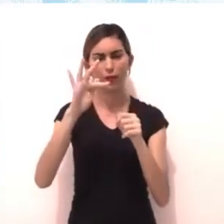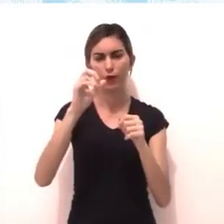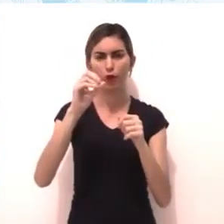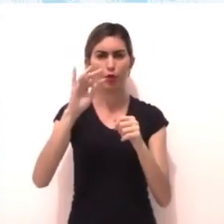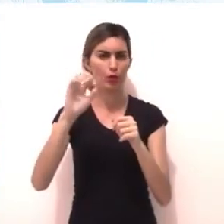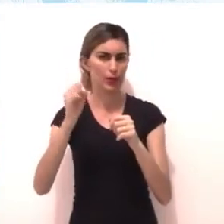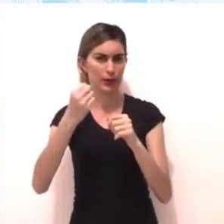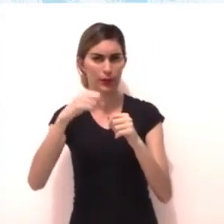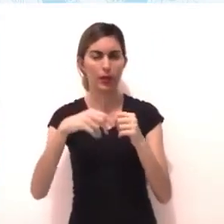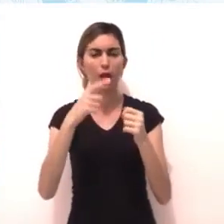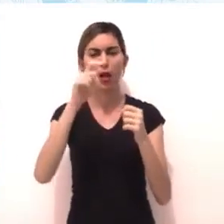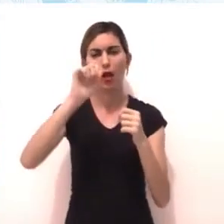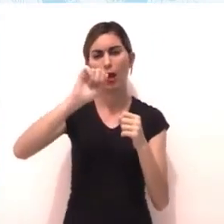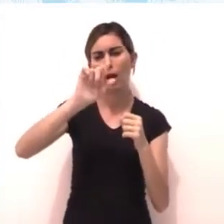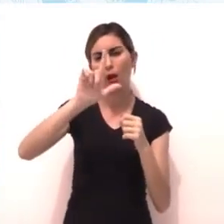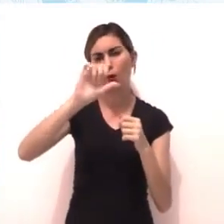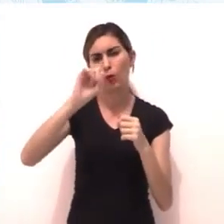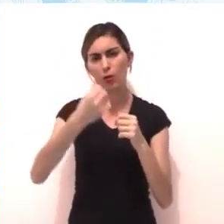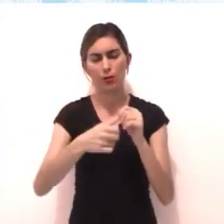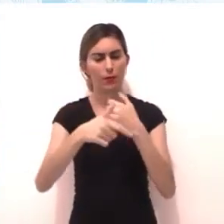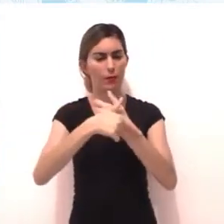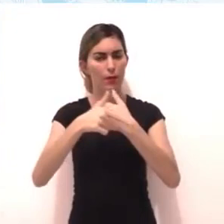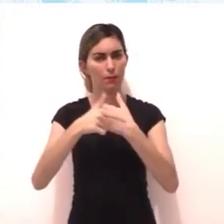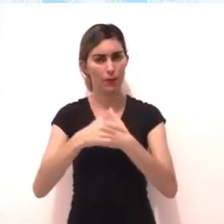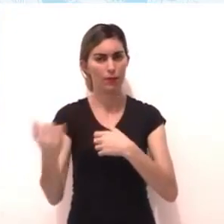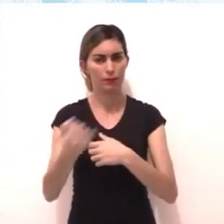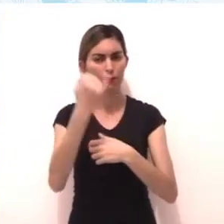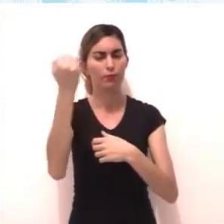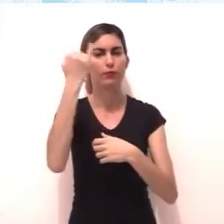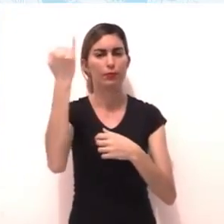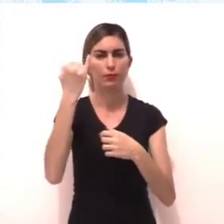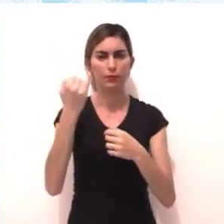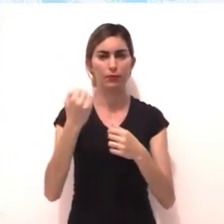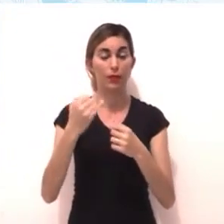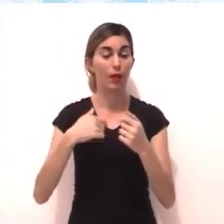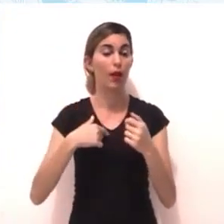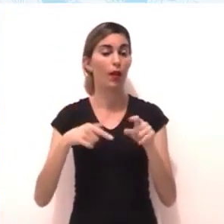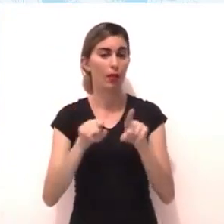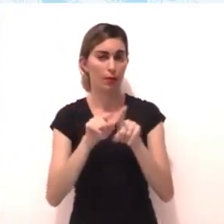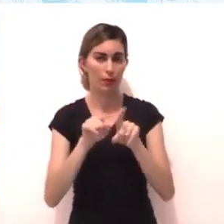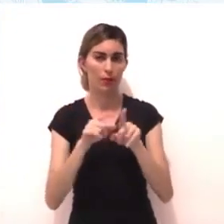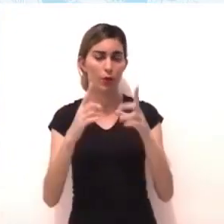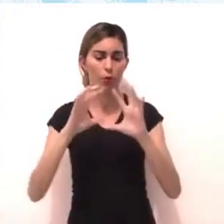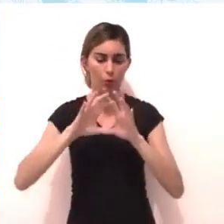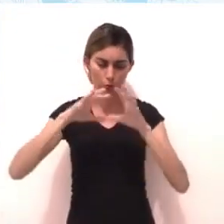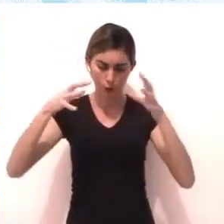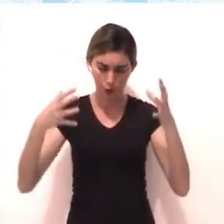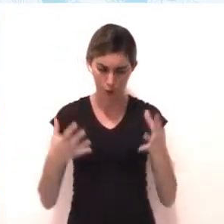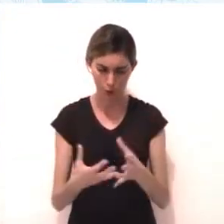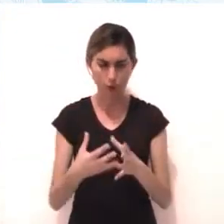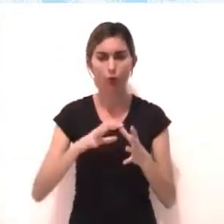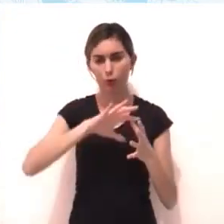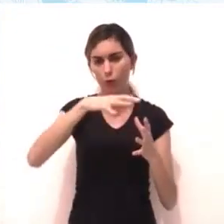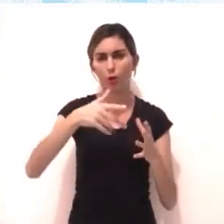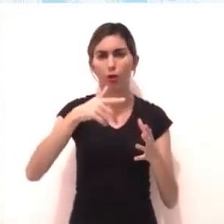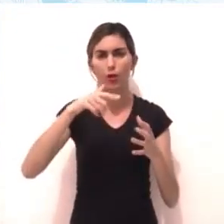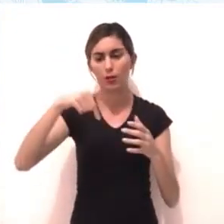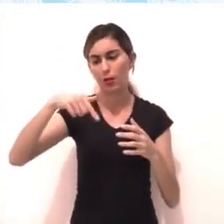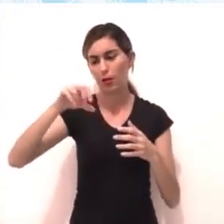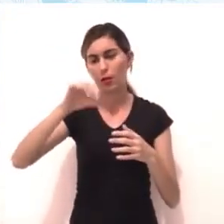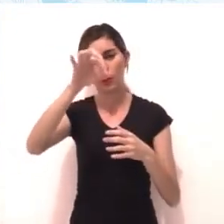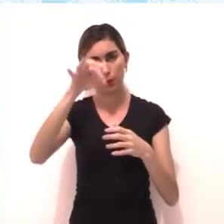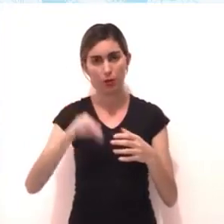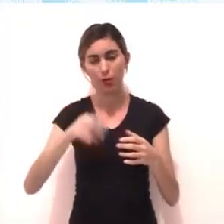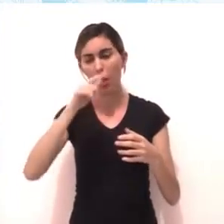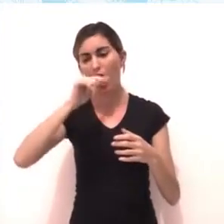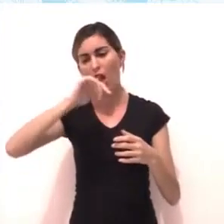fotossíntese. As algas têm um papel muito importante, já que O nosso planeta Terra é coberto por